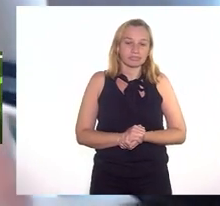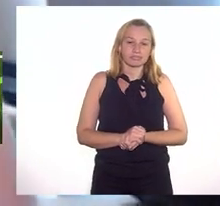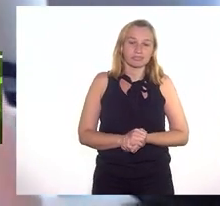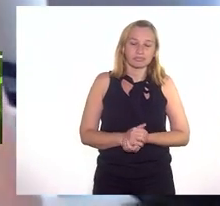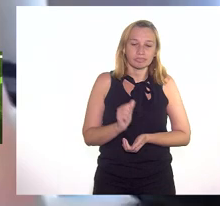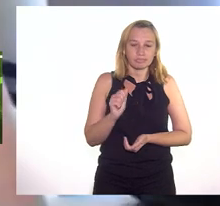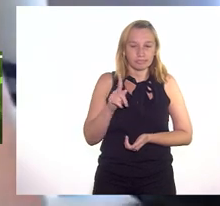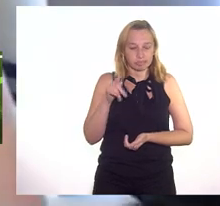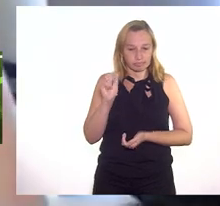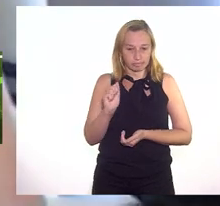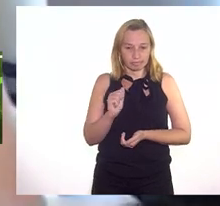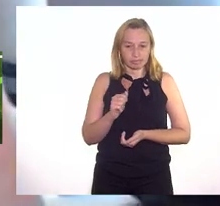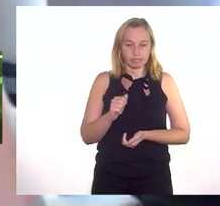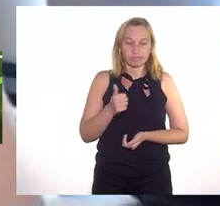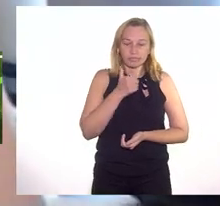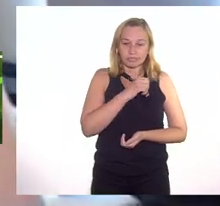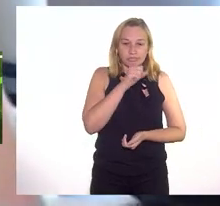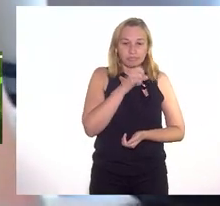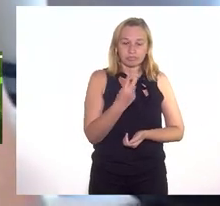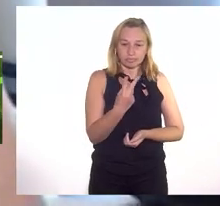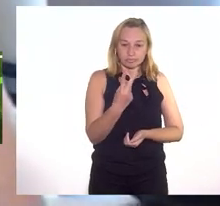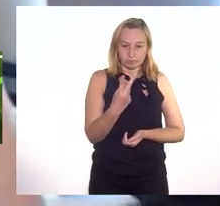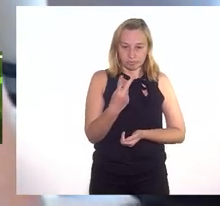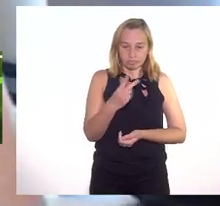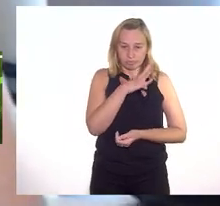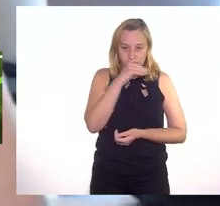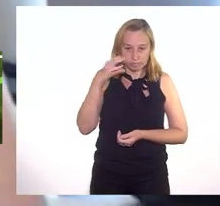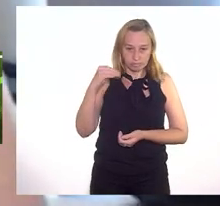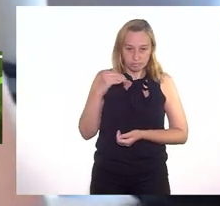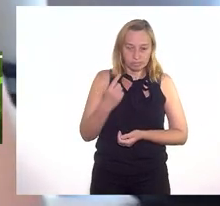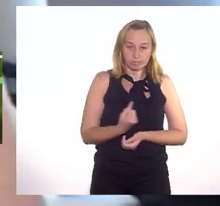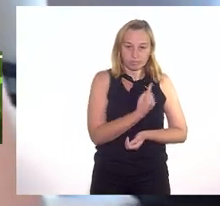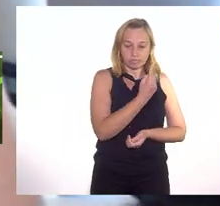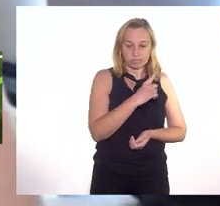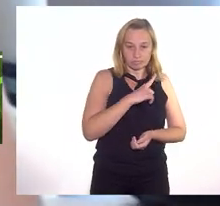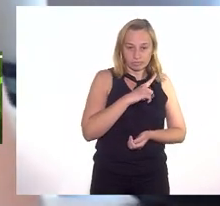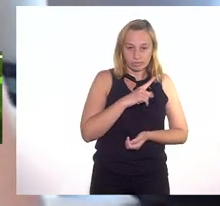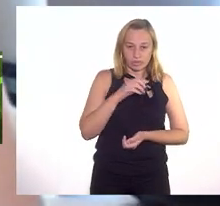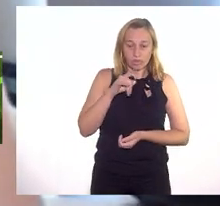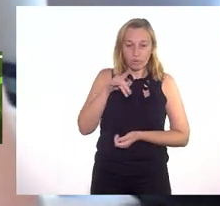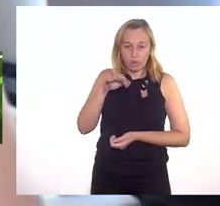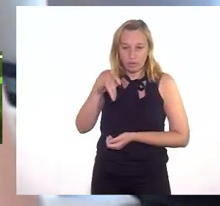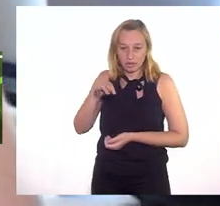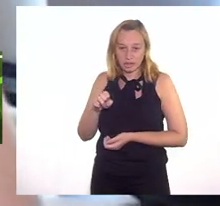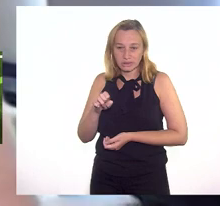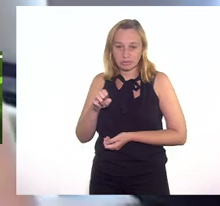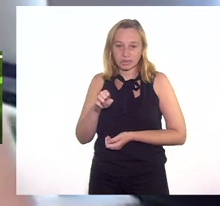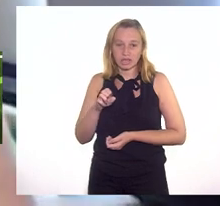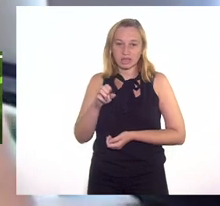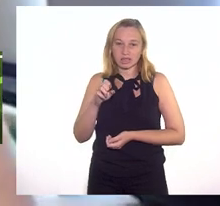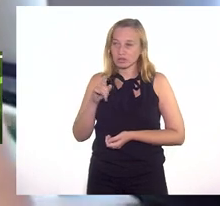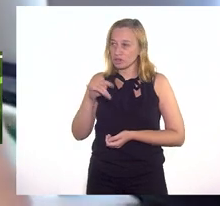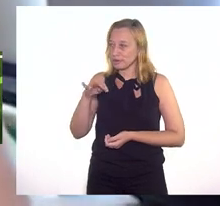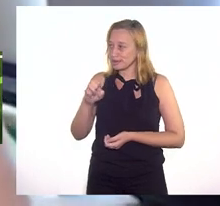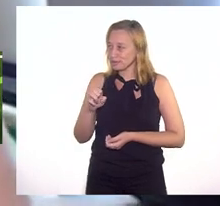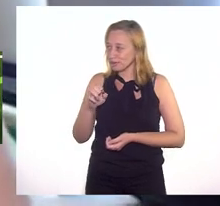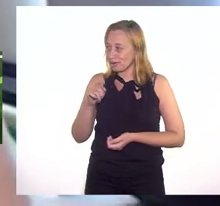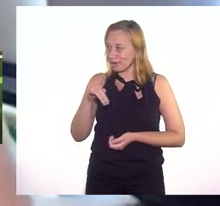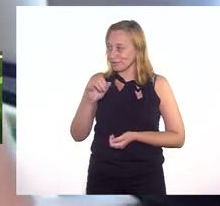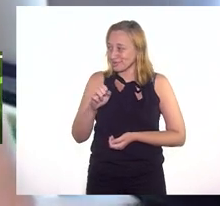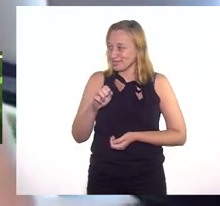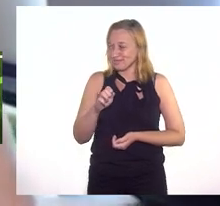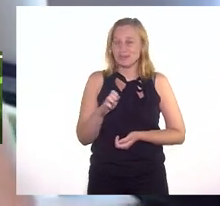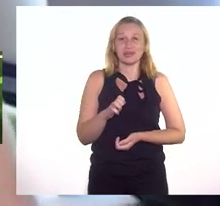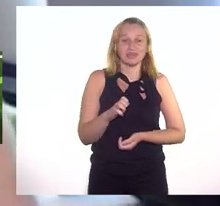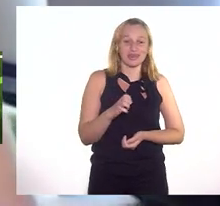Ângela Medeiros, eu sou mãe de 2 adolescentes e uma delas tem Wolff-Richthorn, que é uma síndrome rara, né, que me trouxe